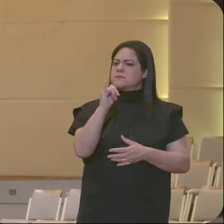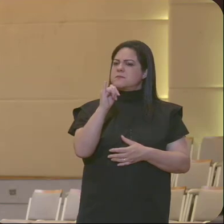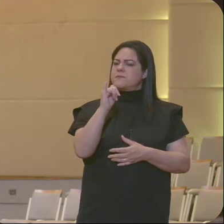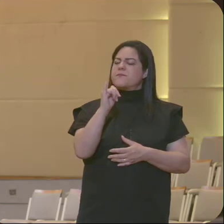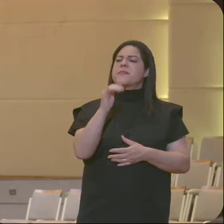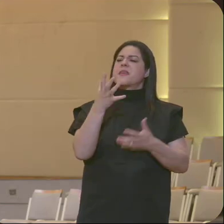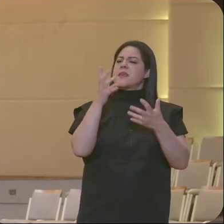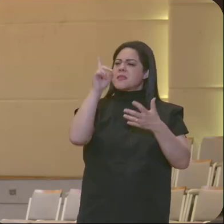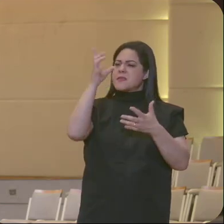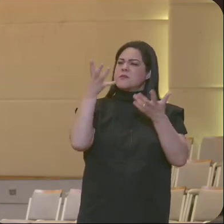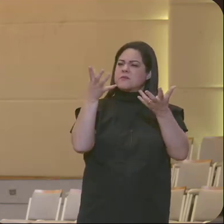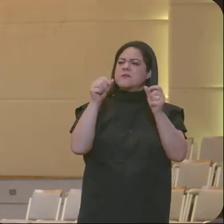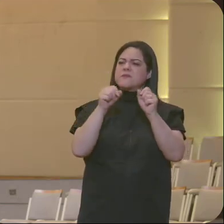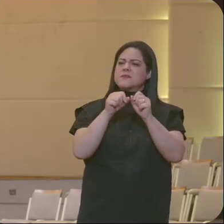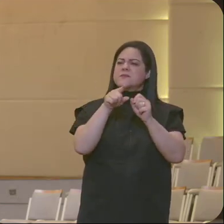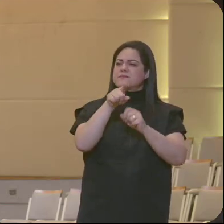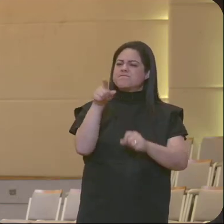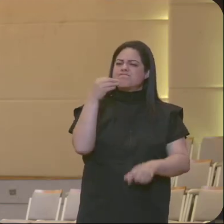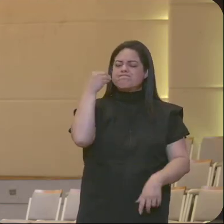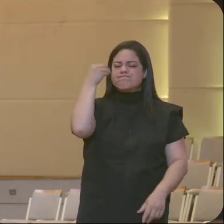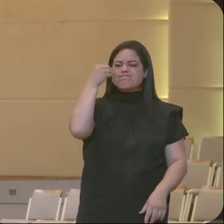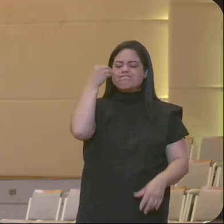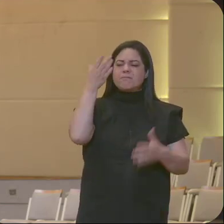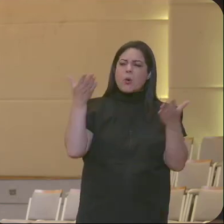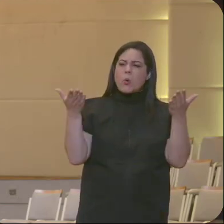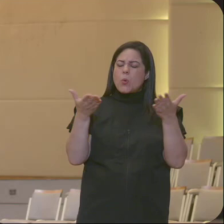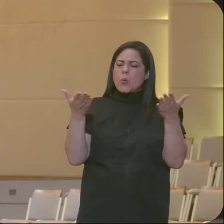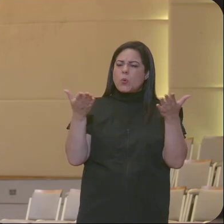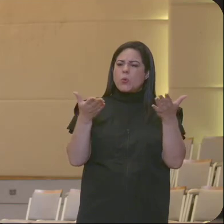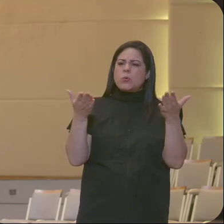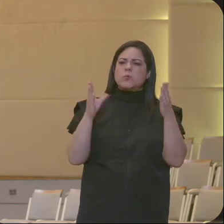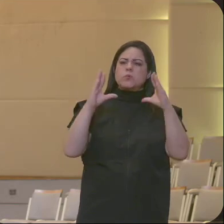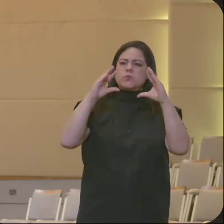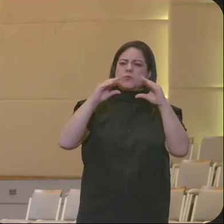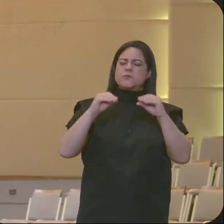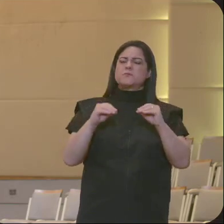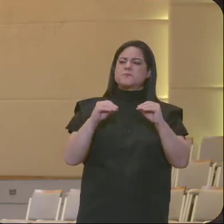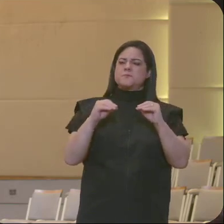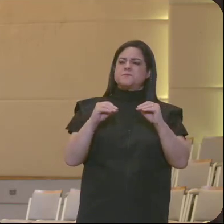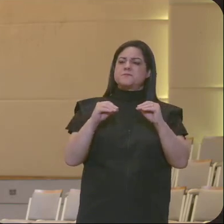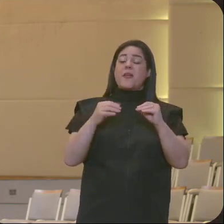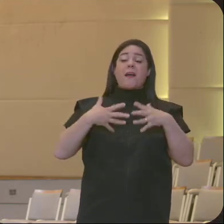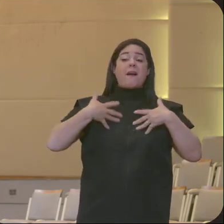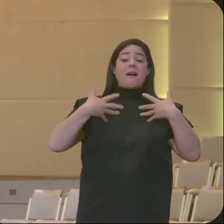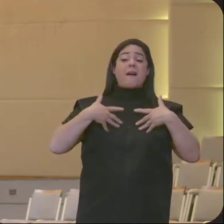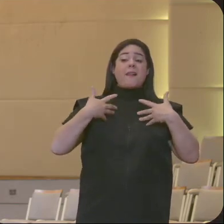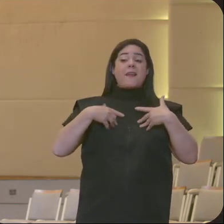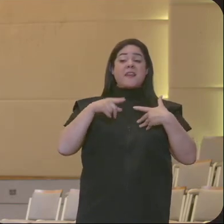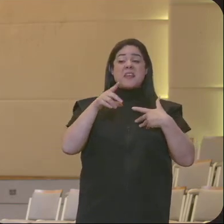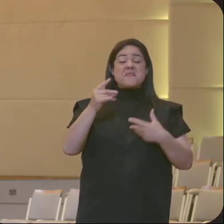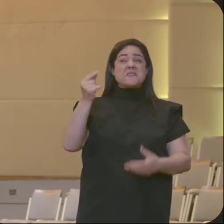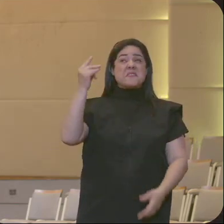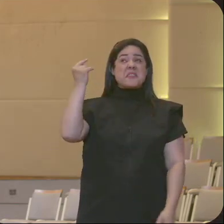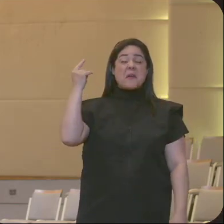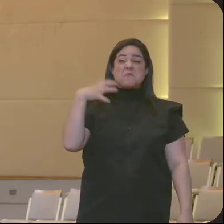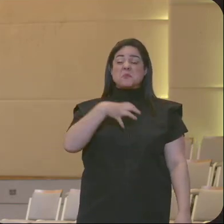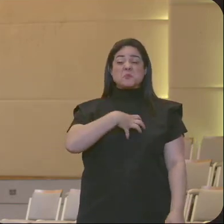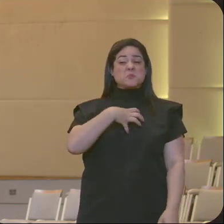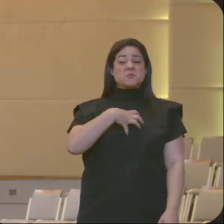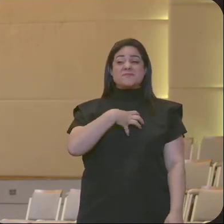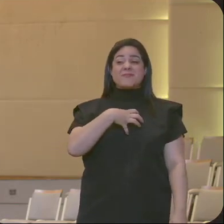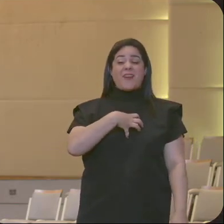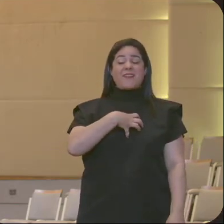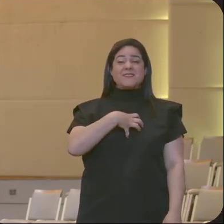E Deus quer te levar a experimentar hoje, nessa noite, uma alegria que faz tempo que você não sente. Você sabe